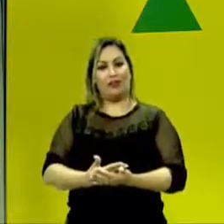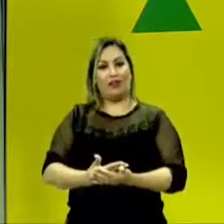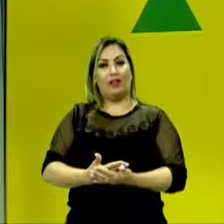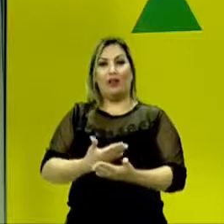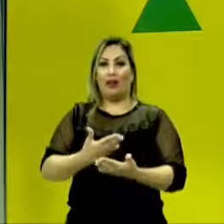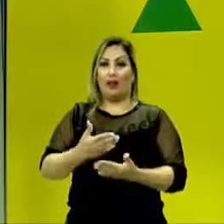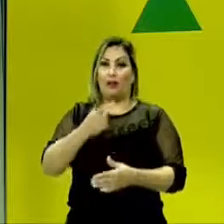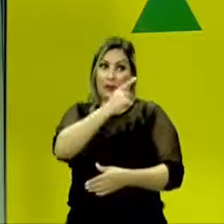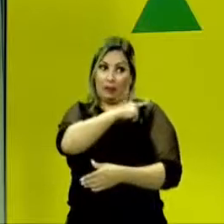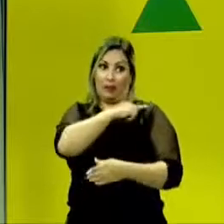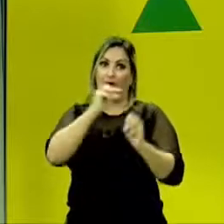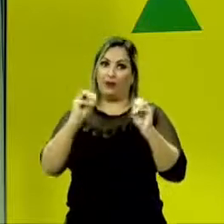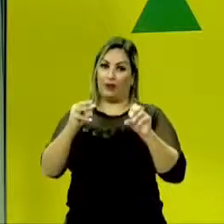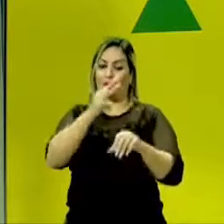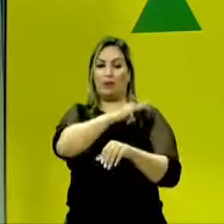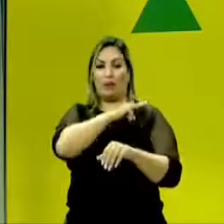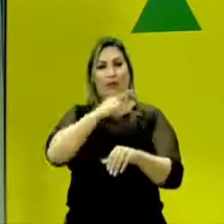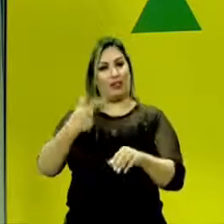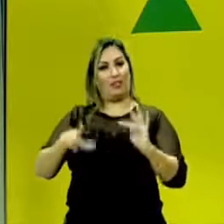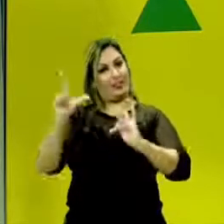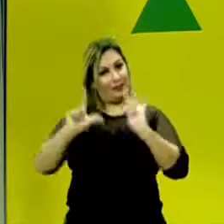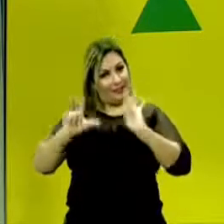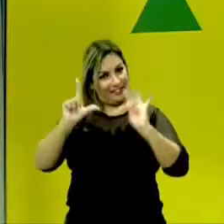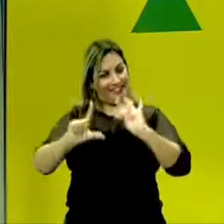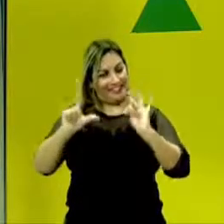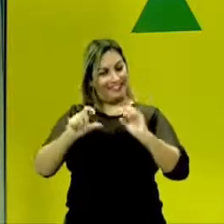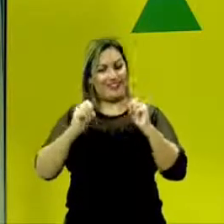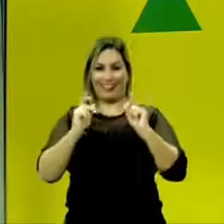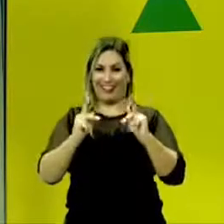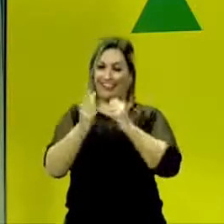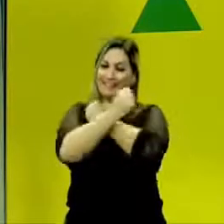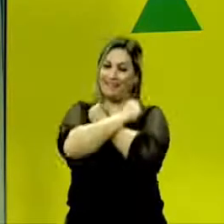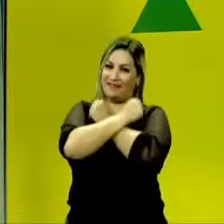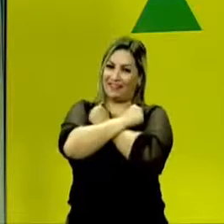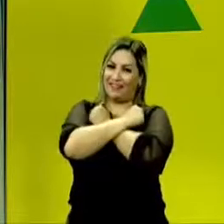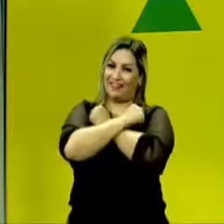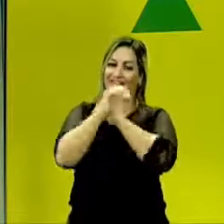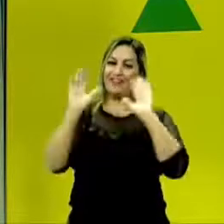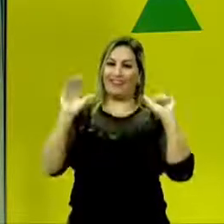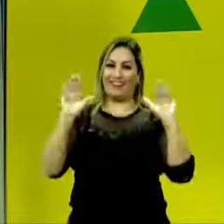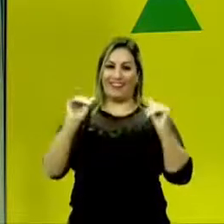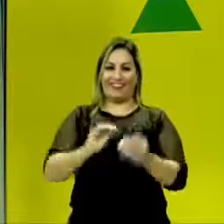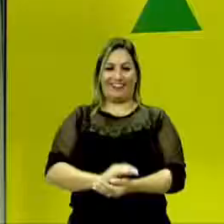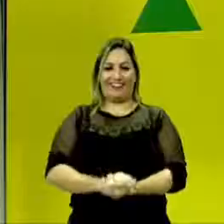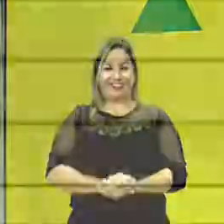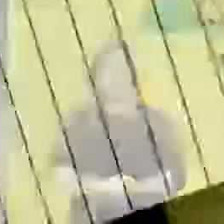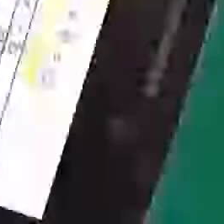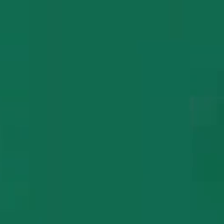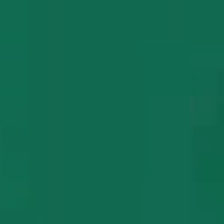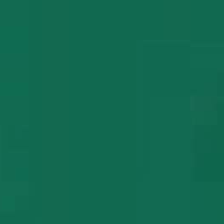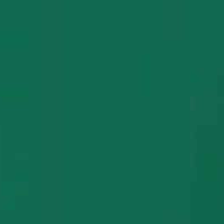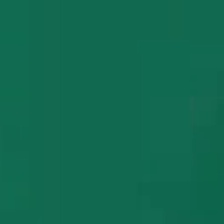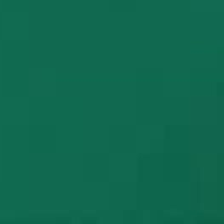teremos aula para a primeira série do ensino médio aqui na TBC. Um forte abraço e até a próxima.